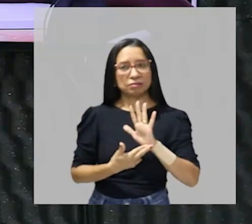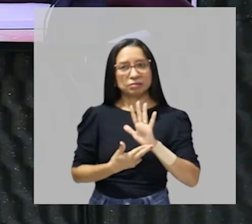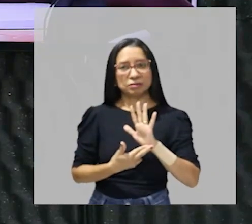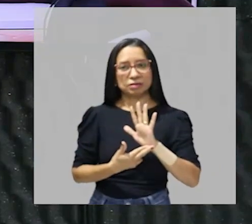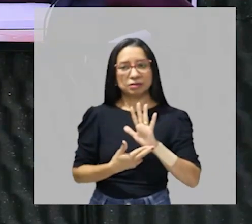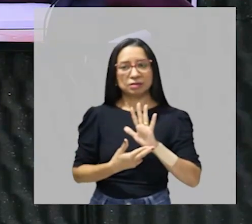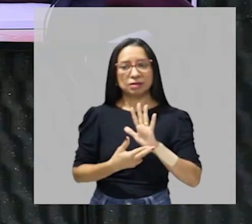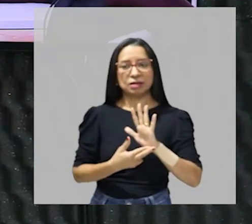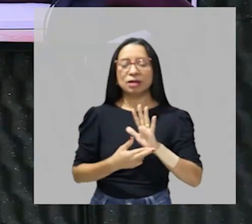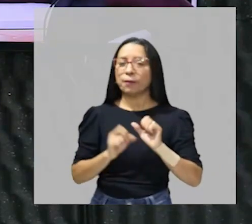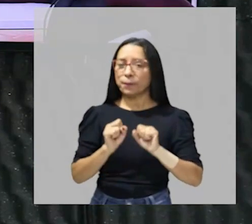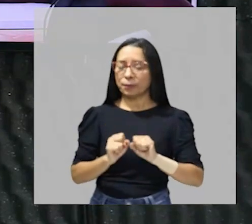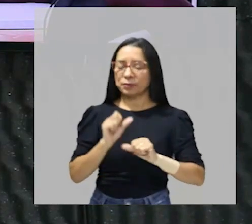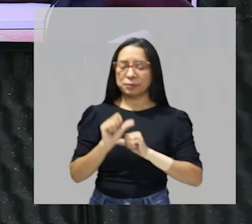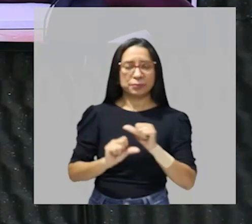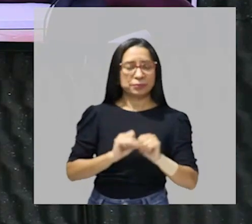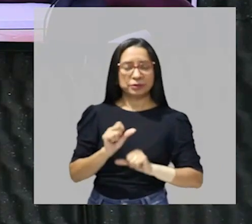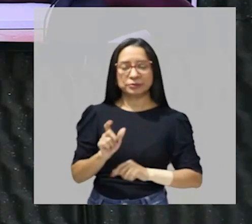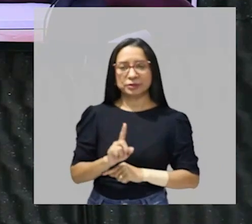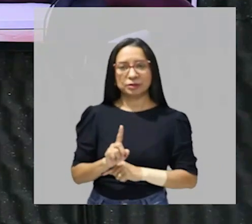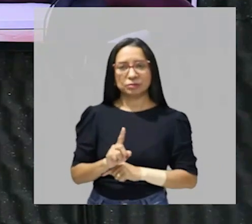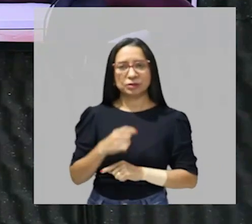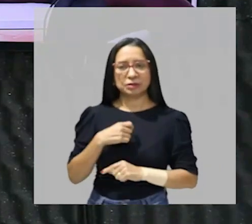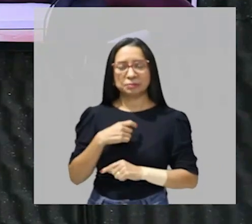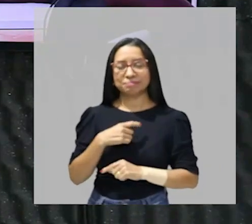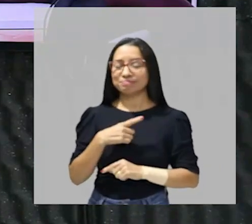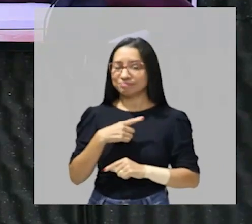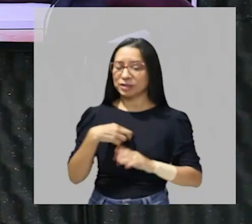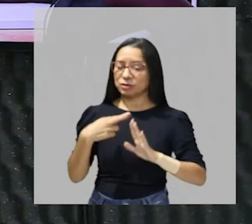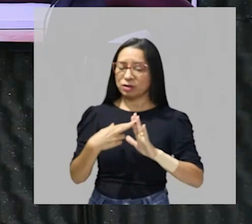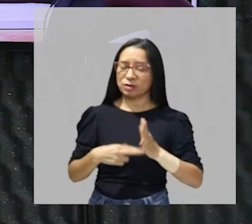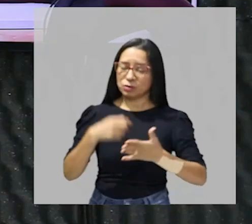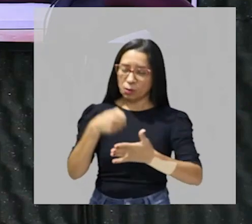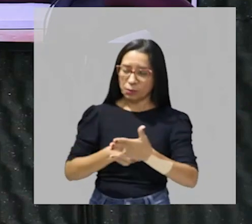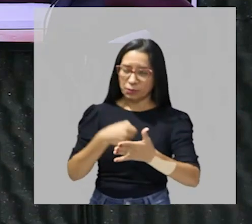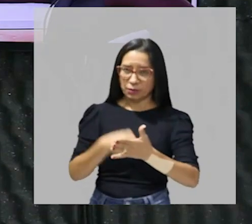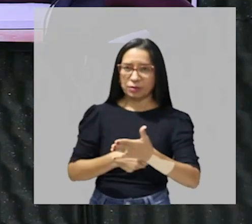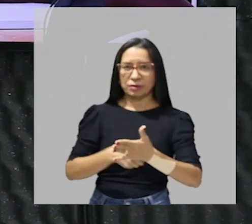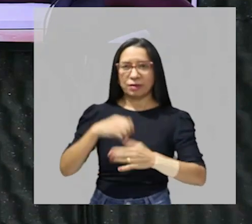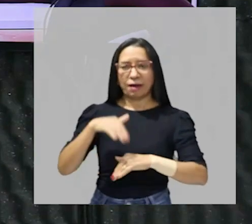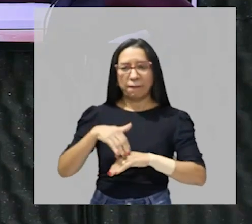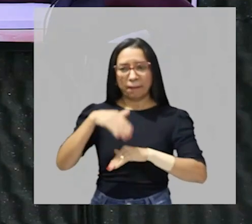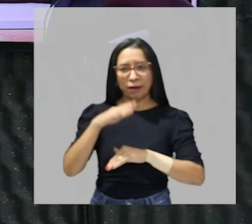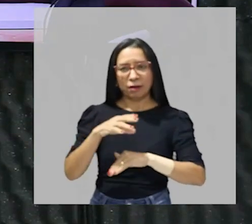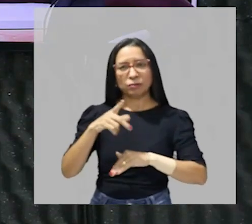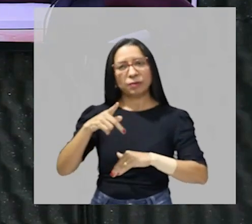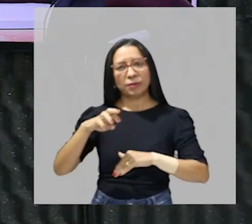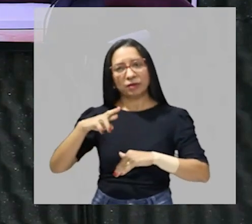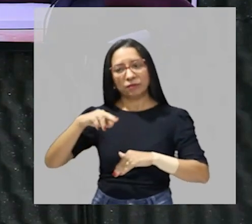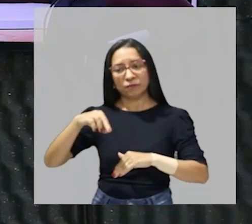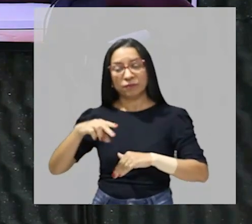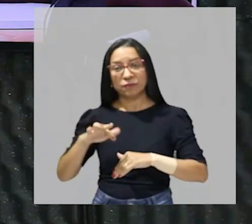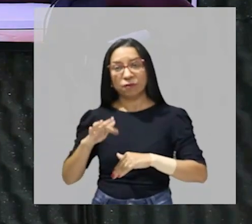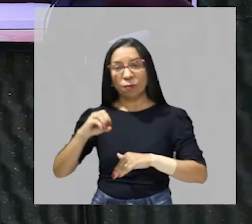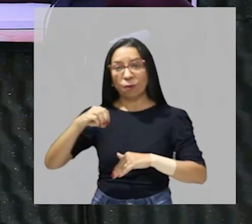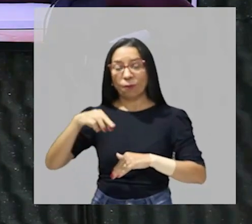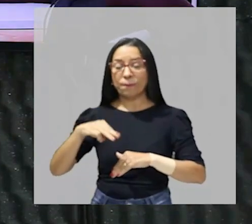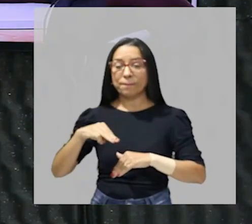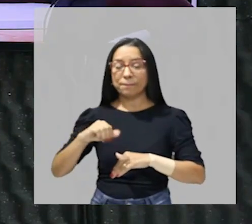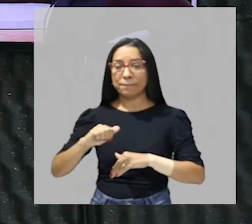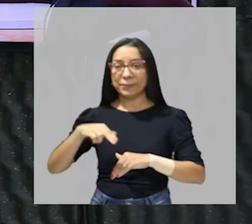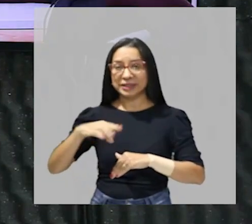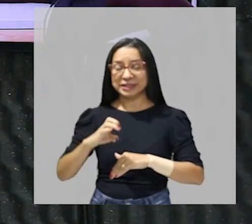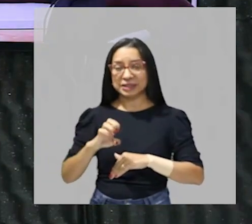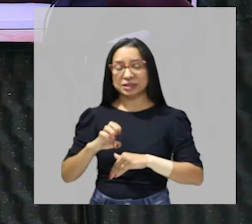rígidas, e que essa performance alta, ela leva à exclusão do indivíduo.